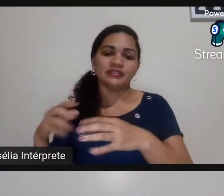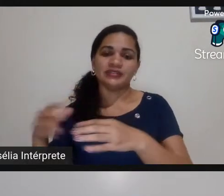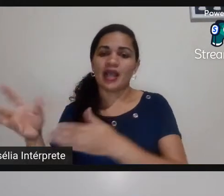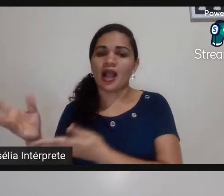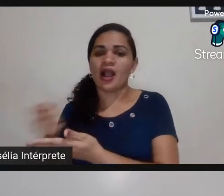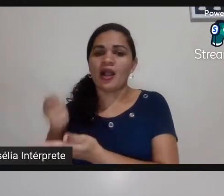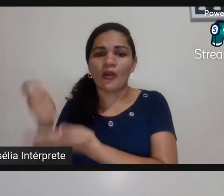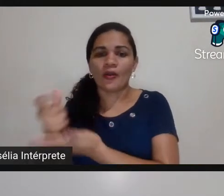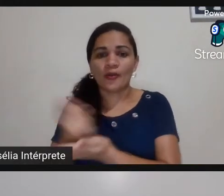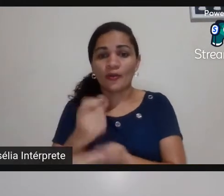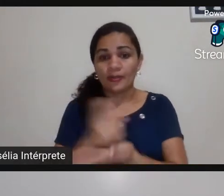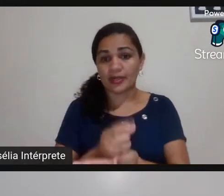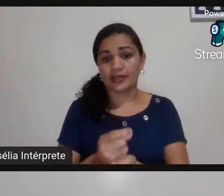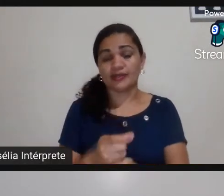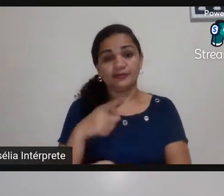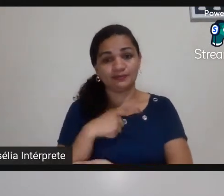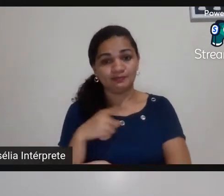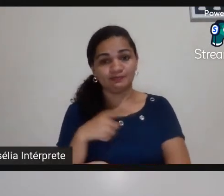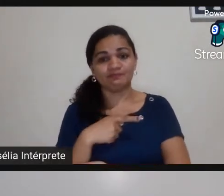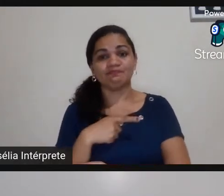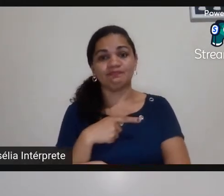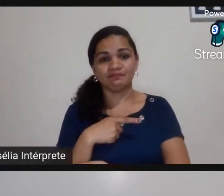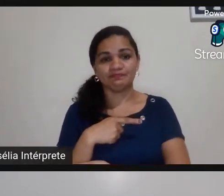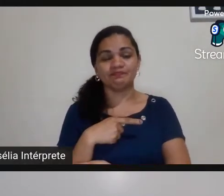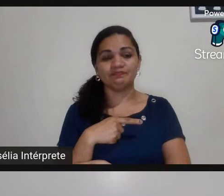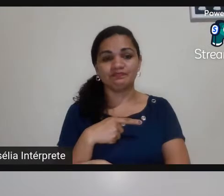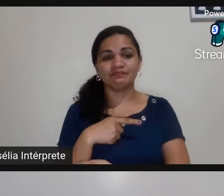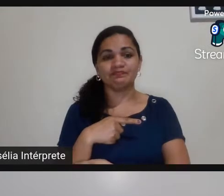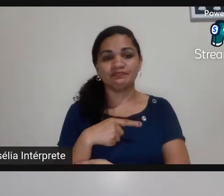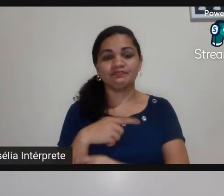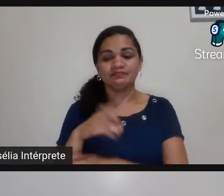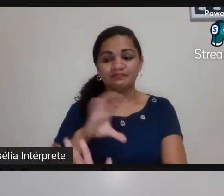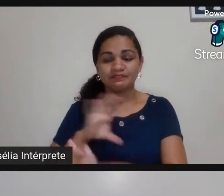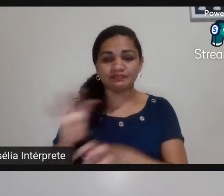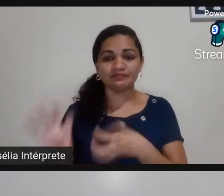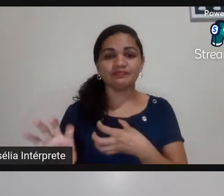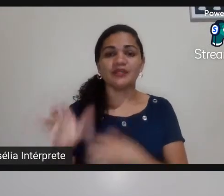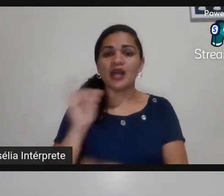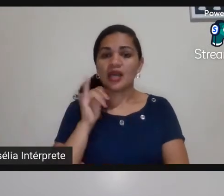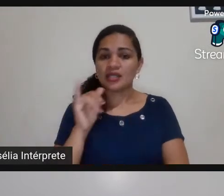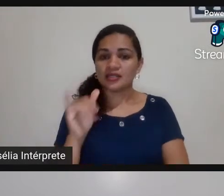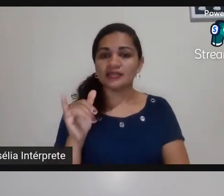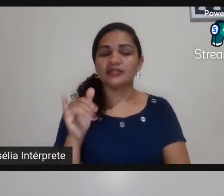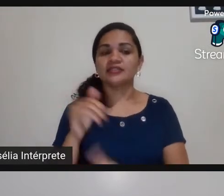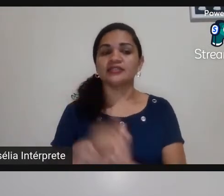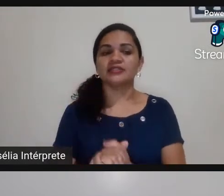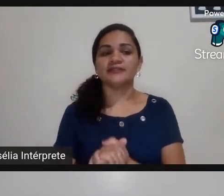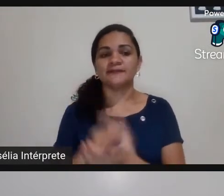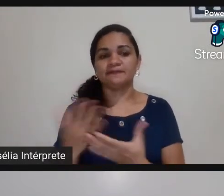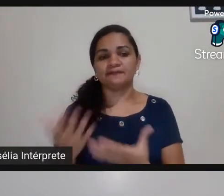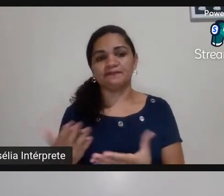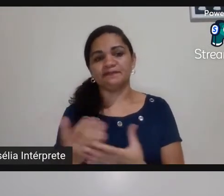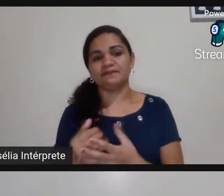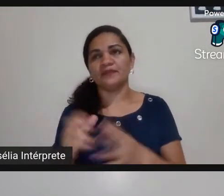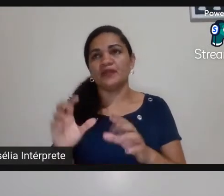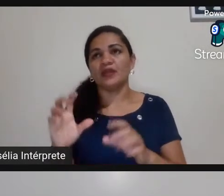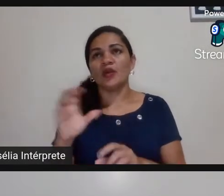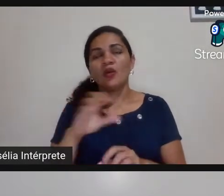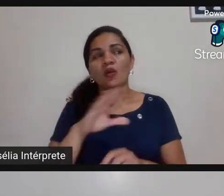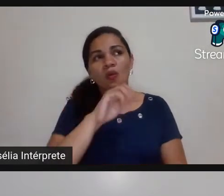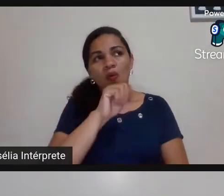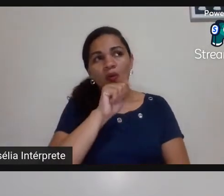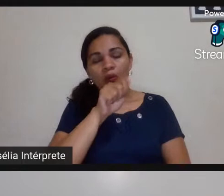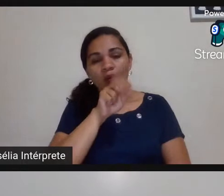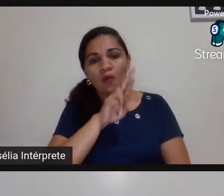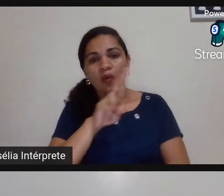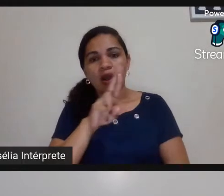isso tem reflexo também às vezes Nossa energia elétrica e principalmente a tô usando muito arco mas o clima também daqui no